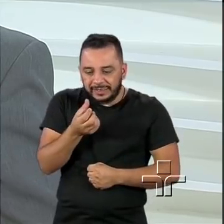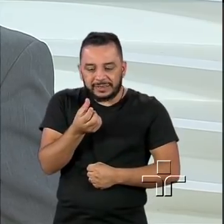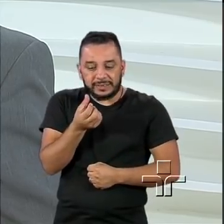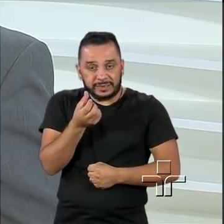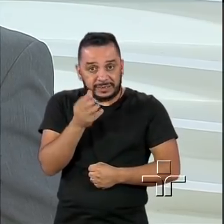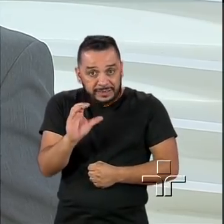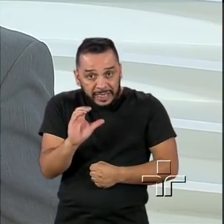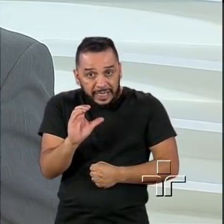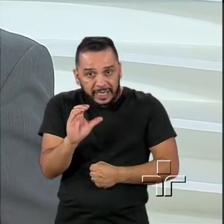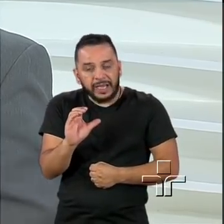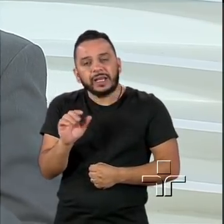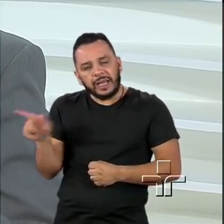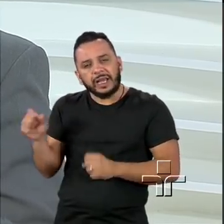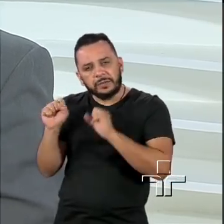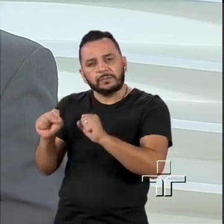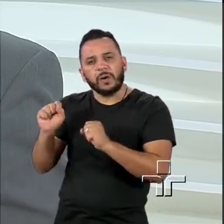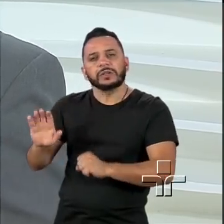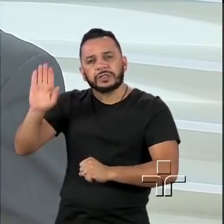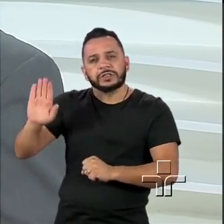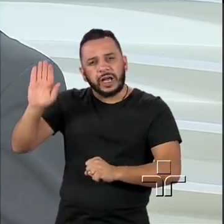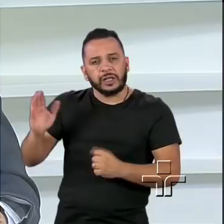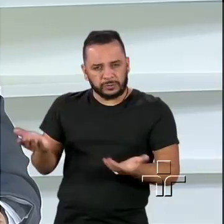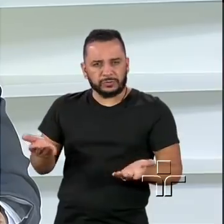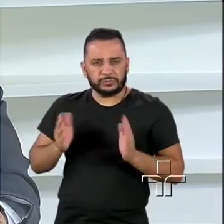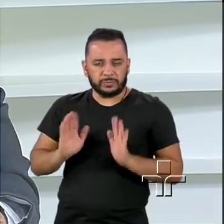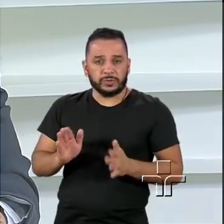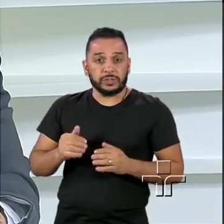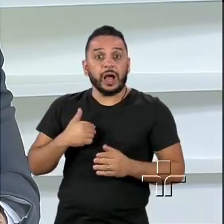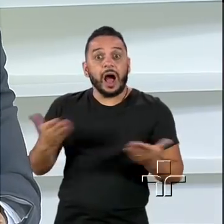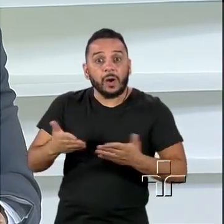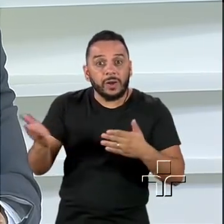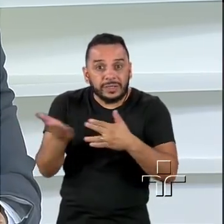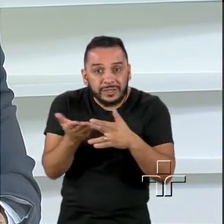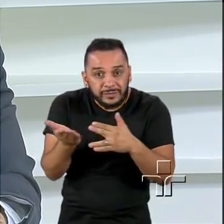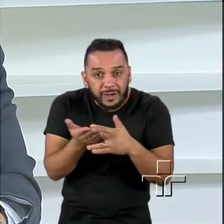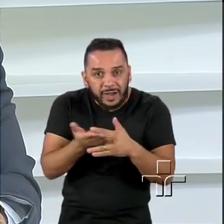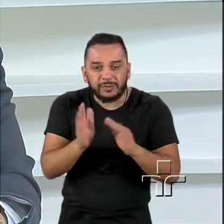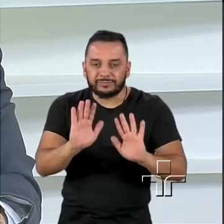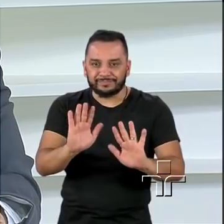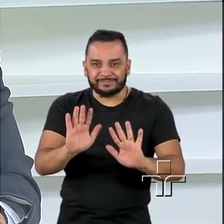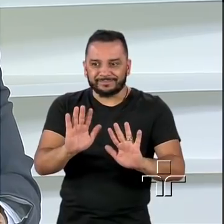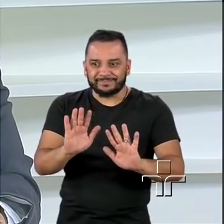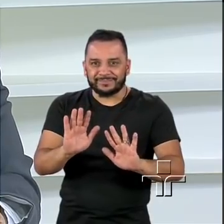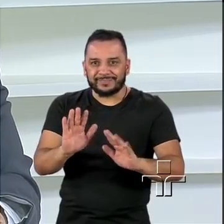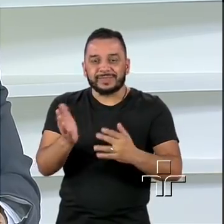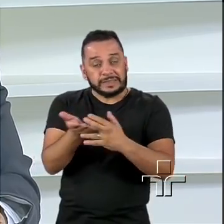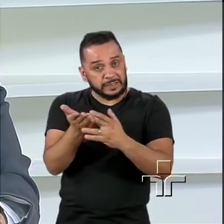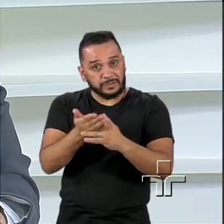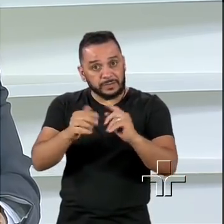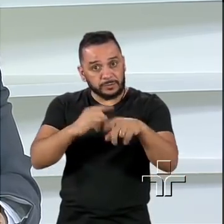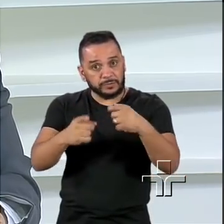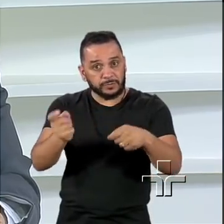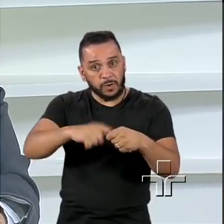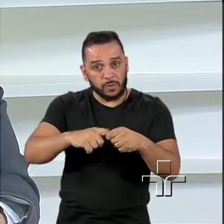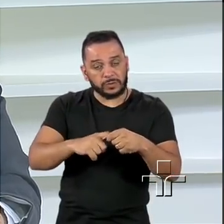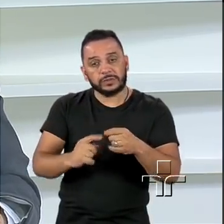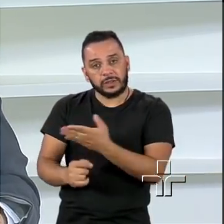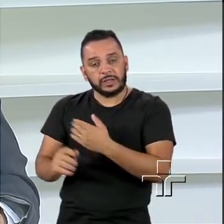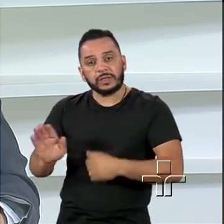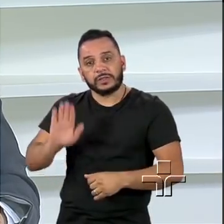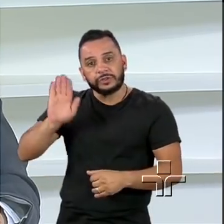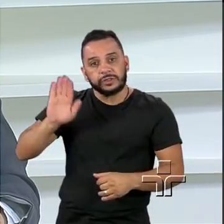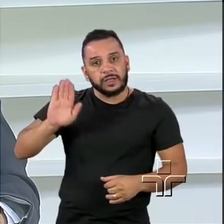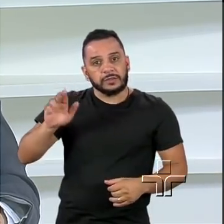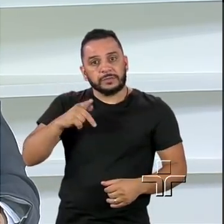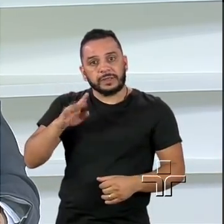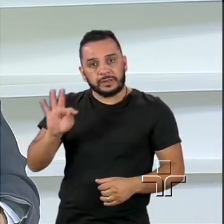se ele terá que ser eleito ou não, mas parece que o povo já escolheu. Vamos para o intervalo? E a gente volta já com o pré-candidato do